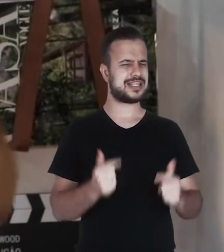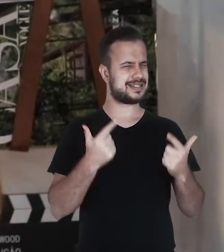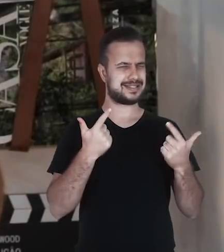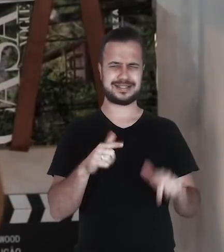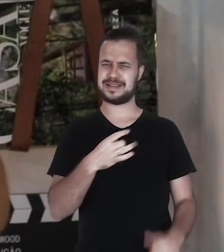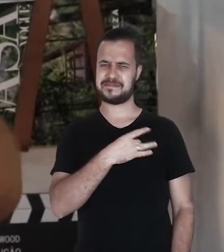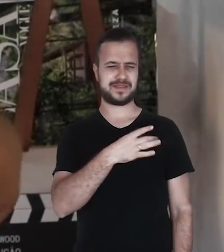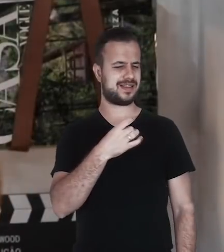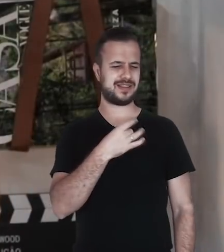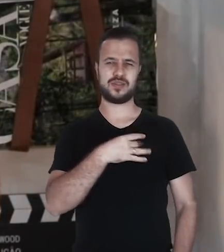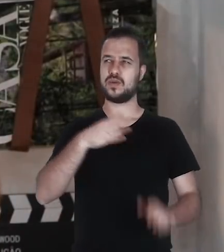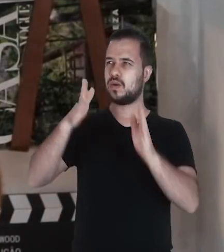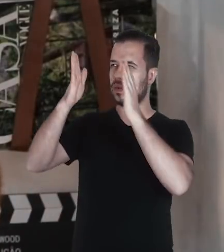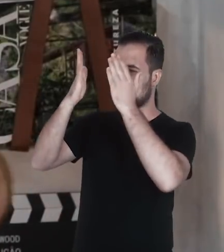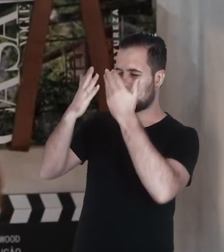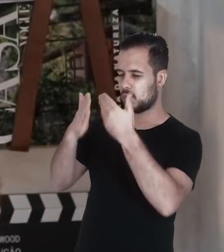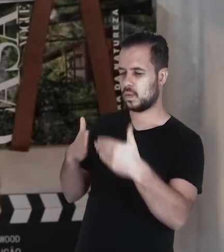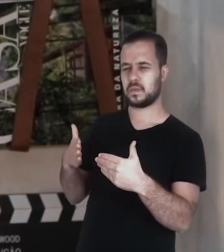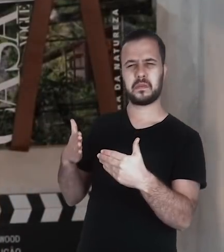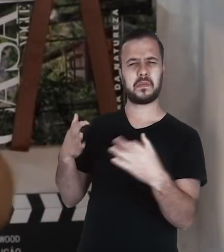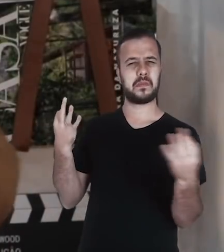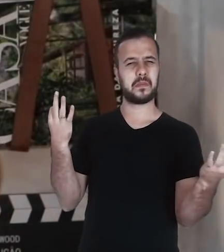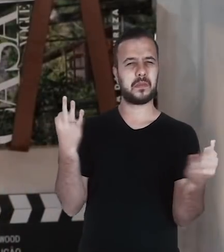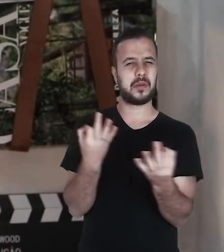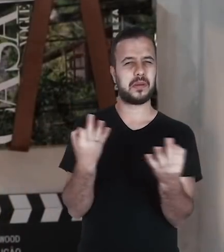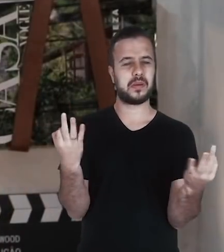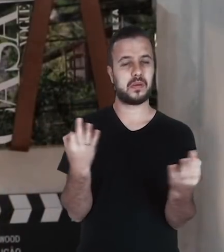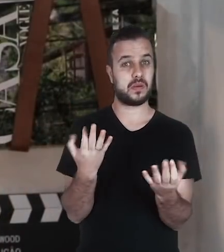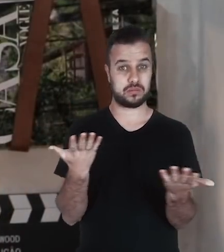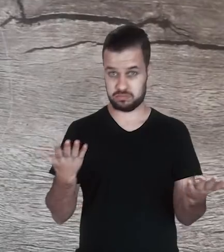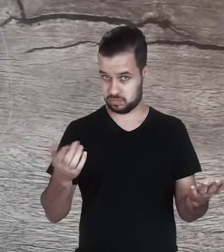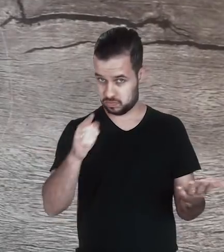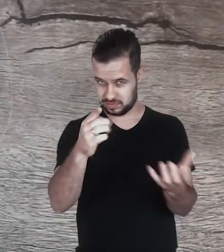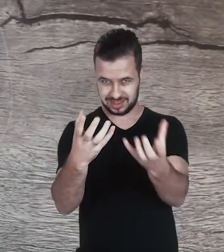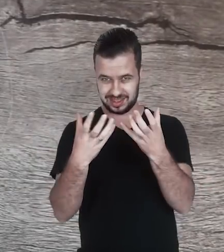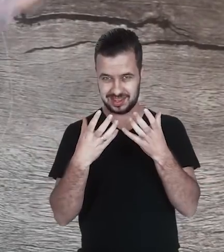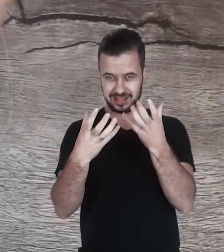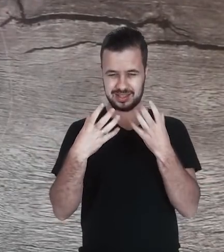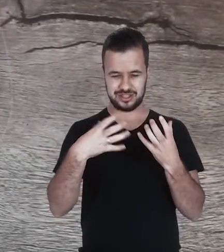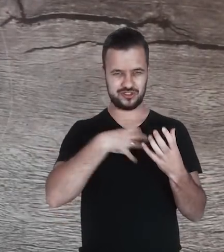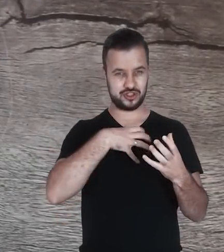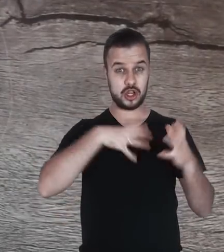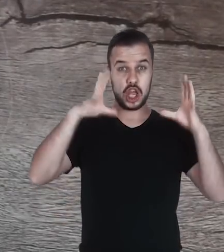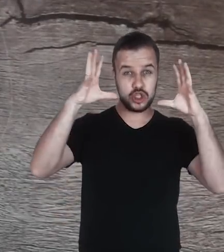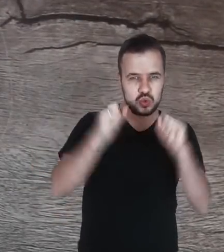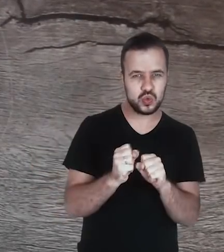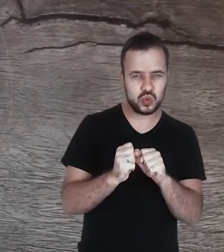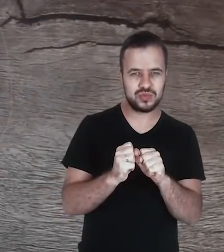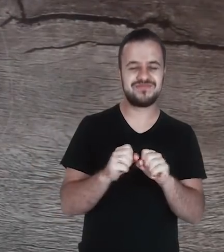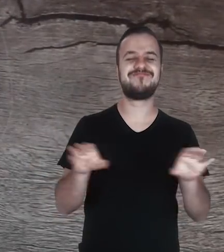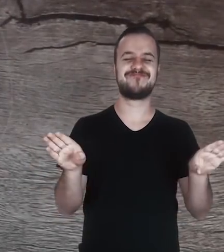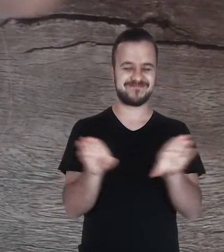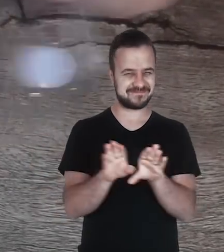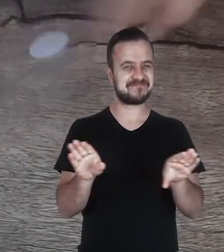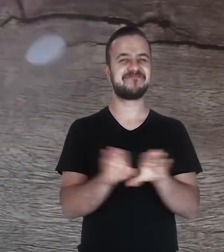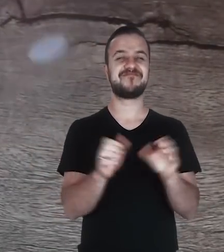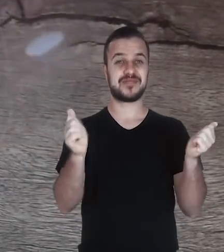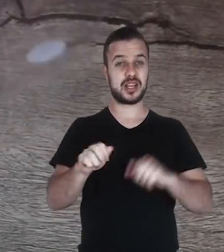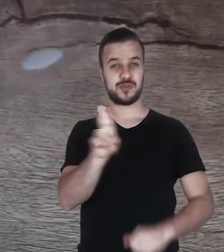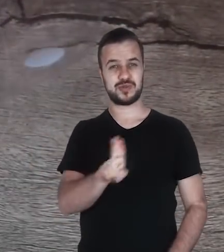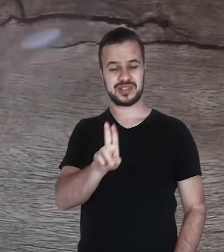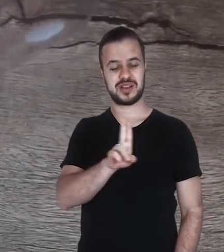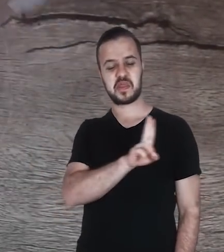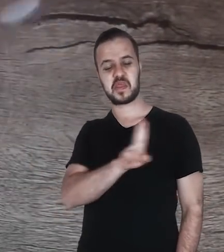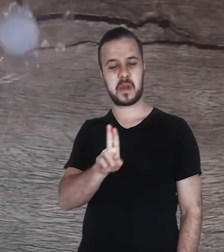e o caimento sempre fica impecável. Agora, caso você queira deixar o seu ambiente completamente escuro, uma outra opção é a